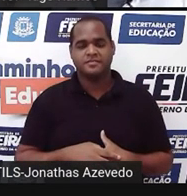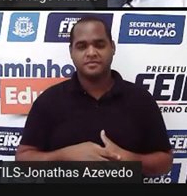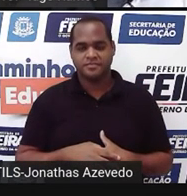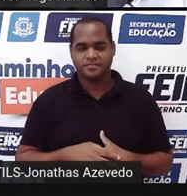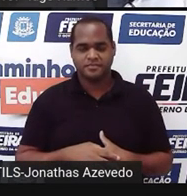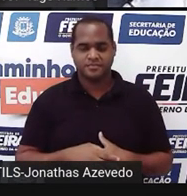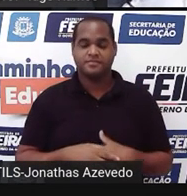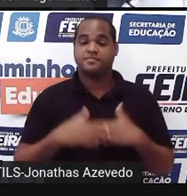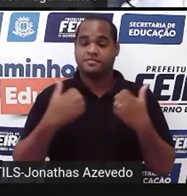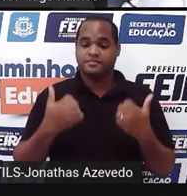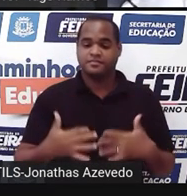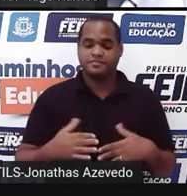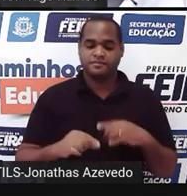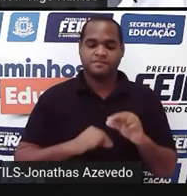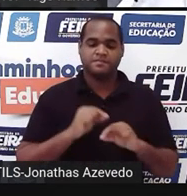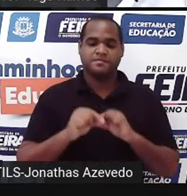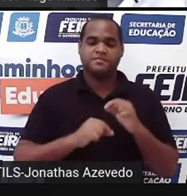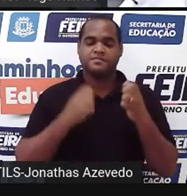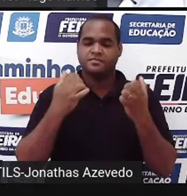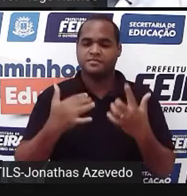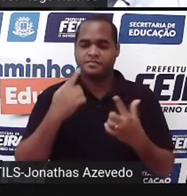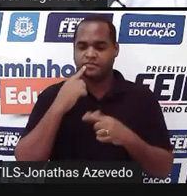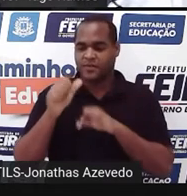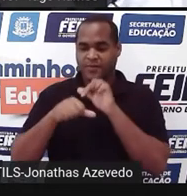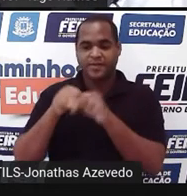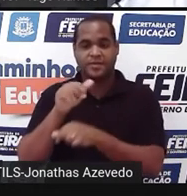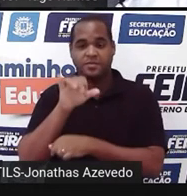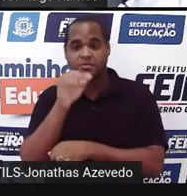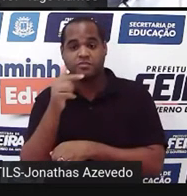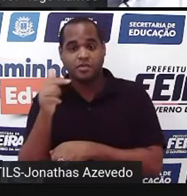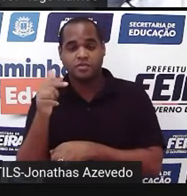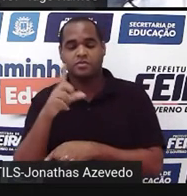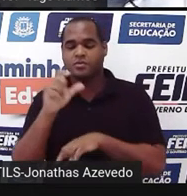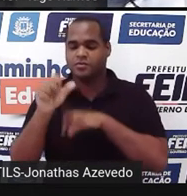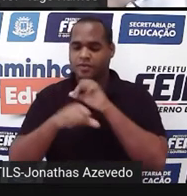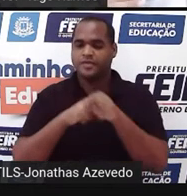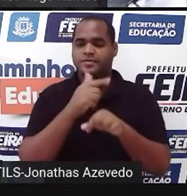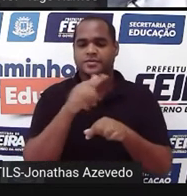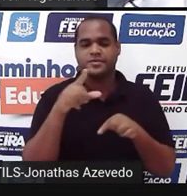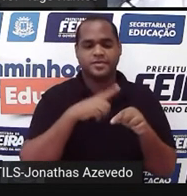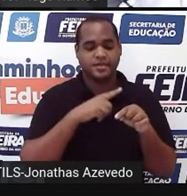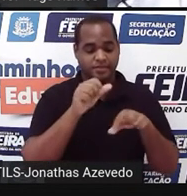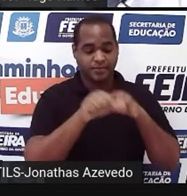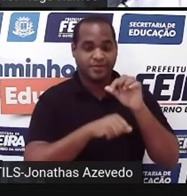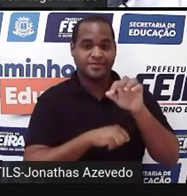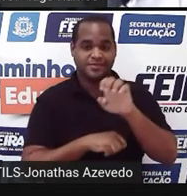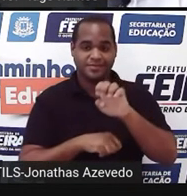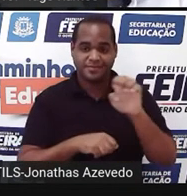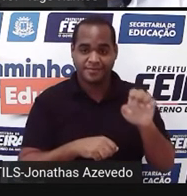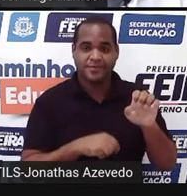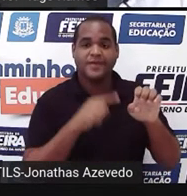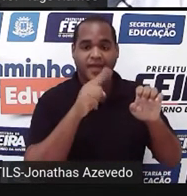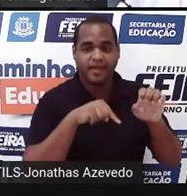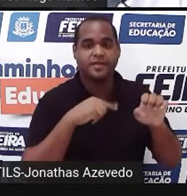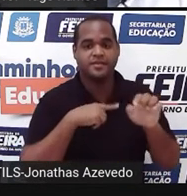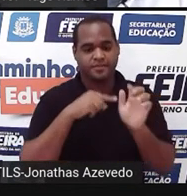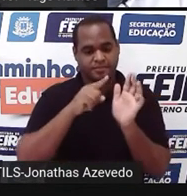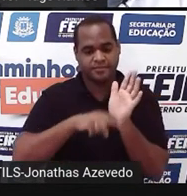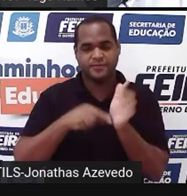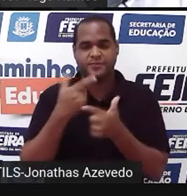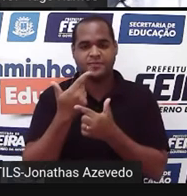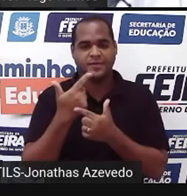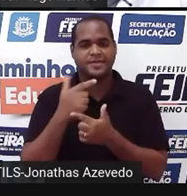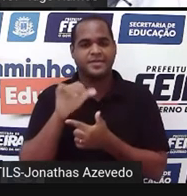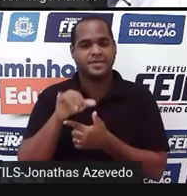e esse 84 que não tem Y vai para o outro lado da equação e do lado esquerdo eu faço menos 12 Y